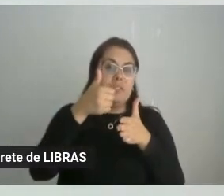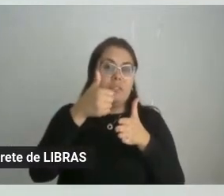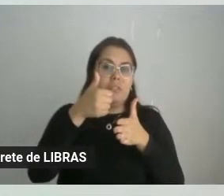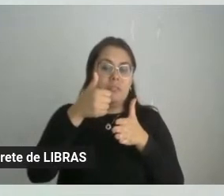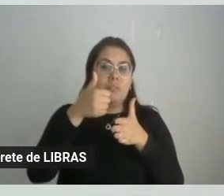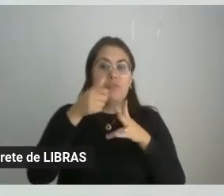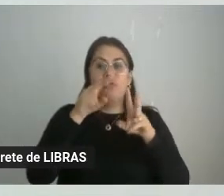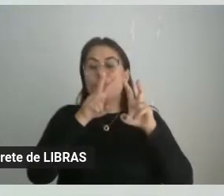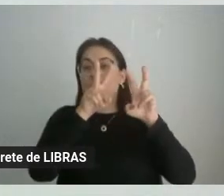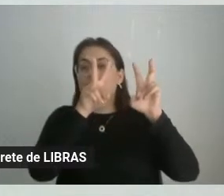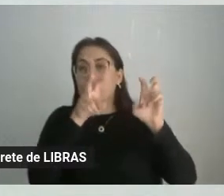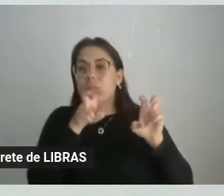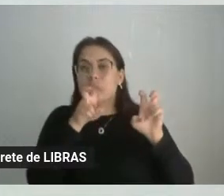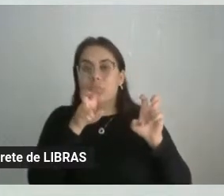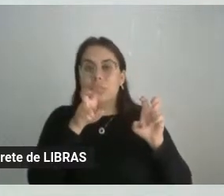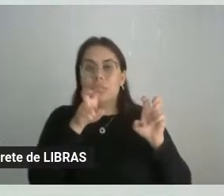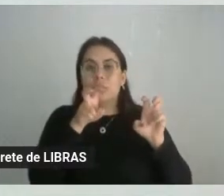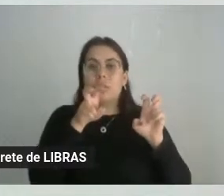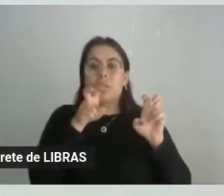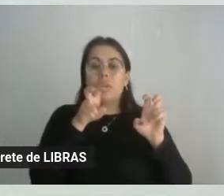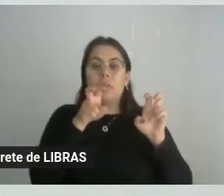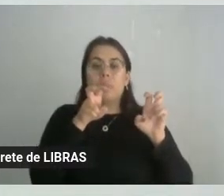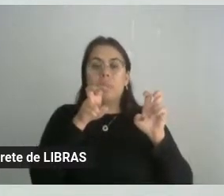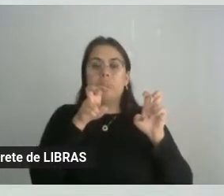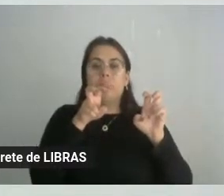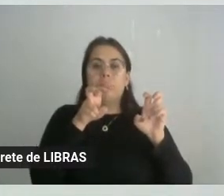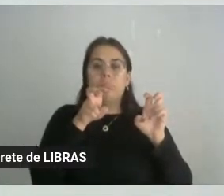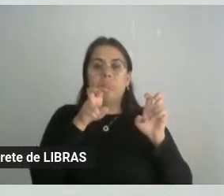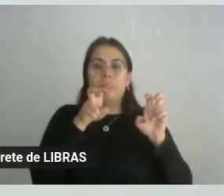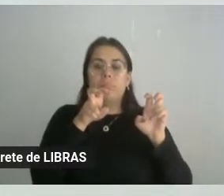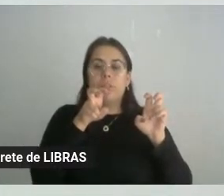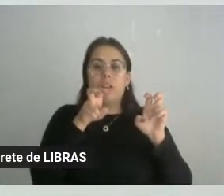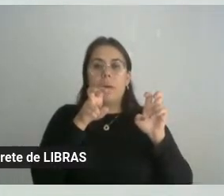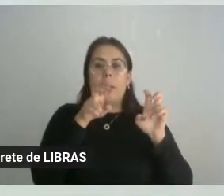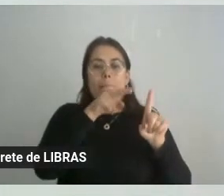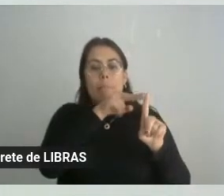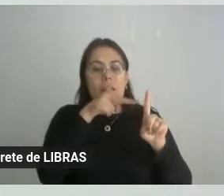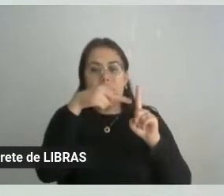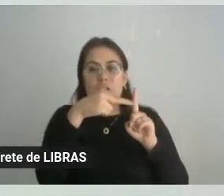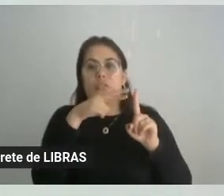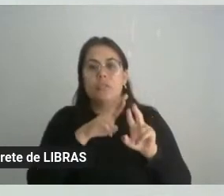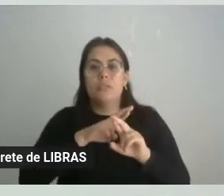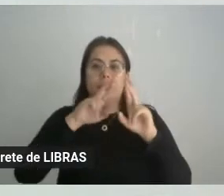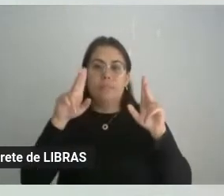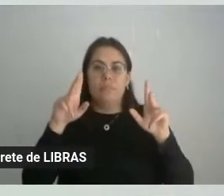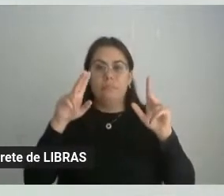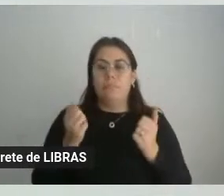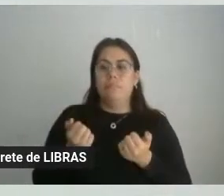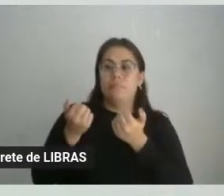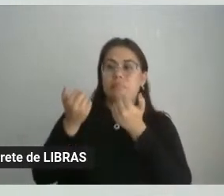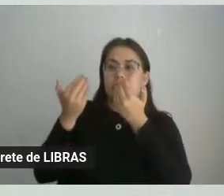um tema com visões para além dos muros da escola. Eu acho que isso é